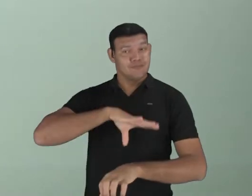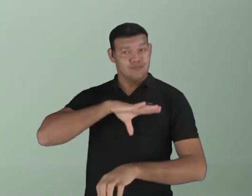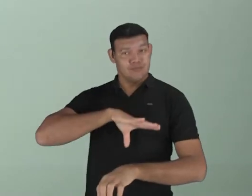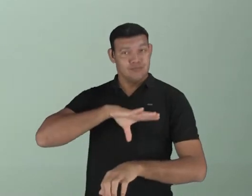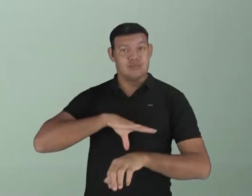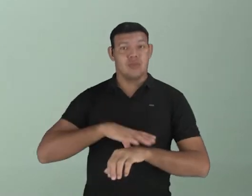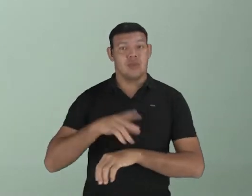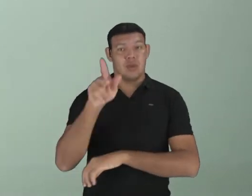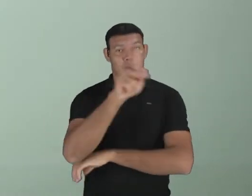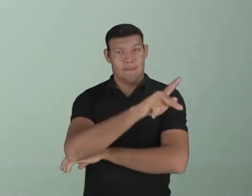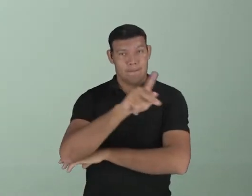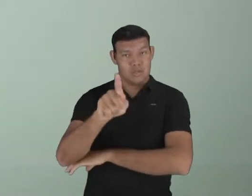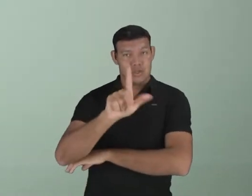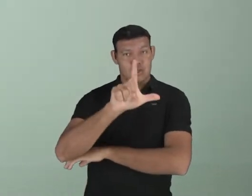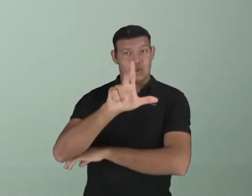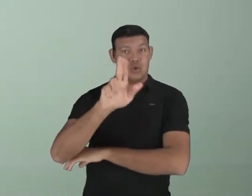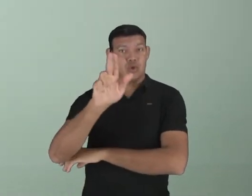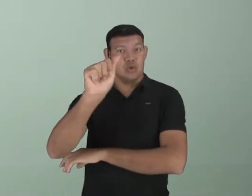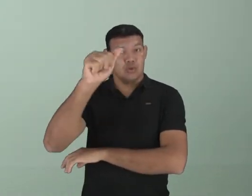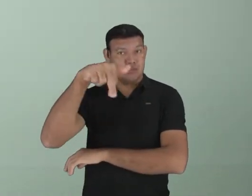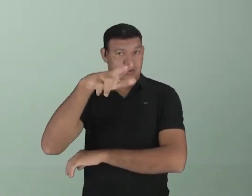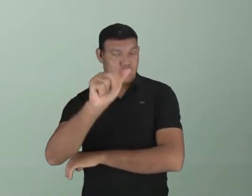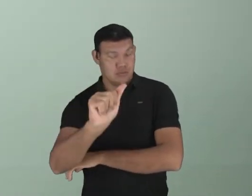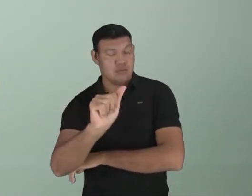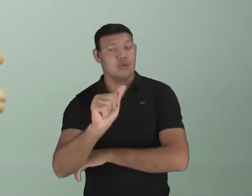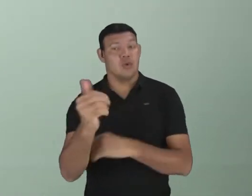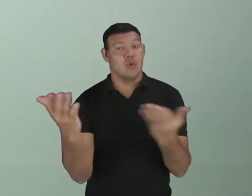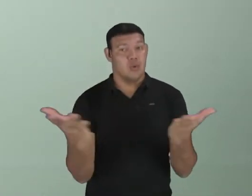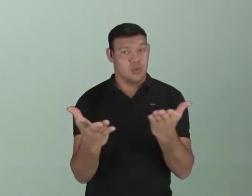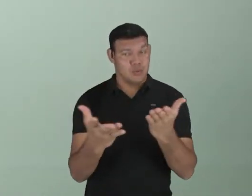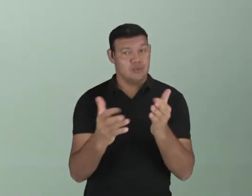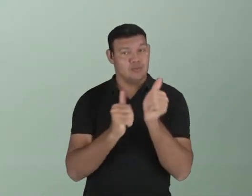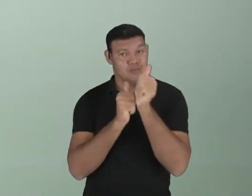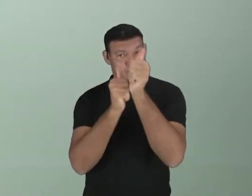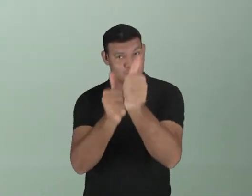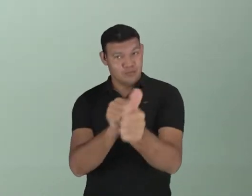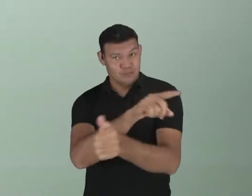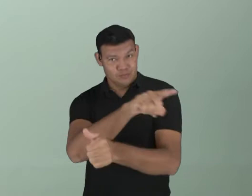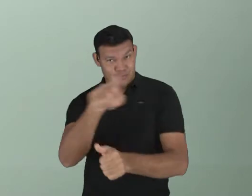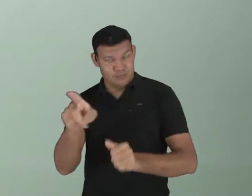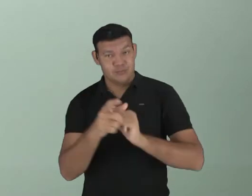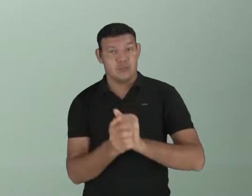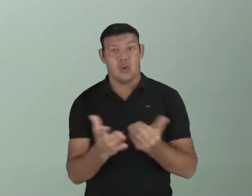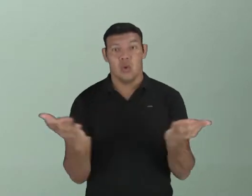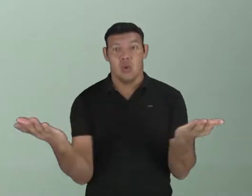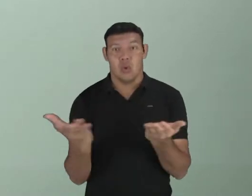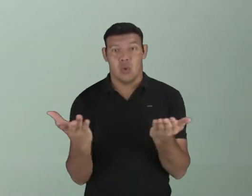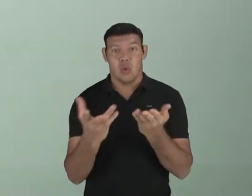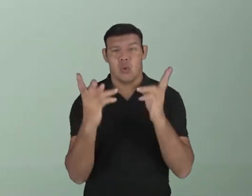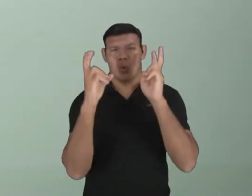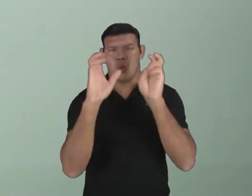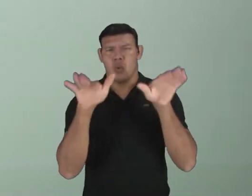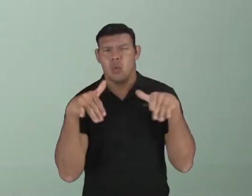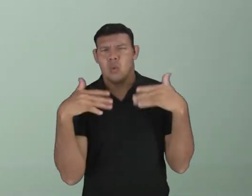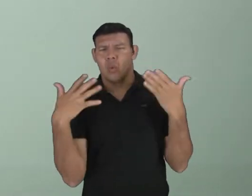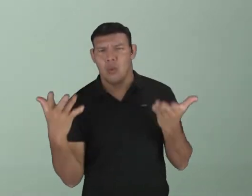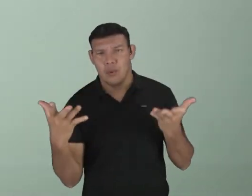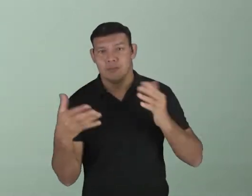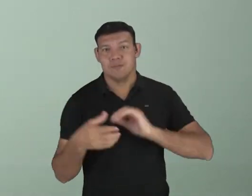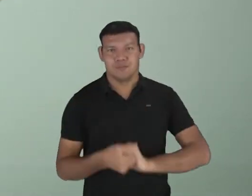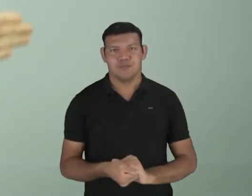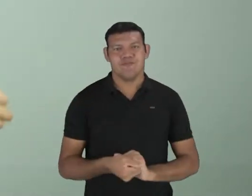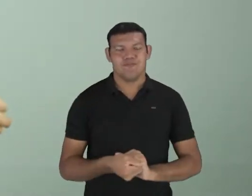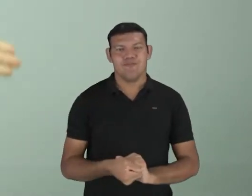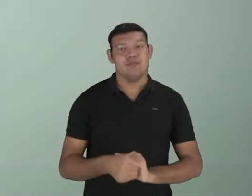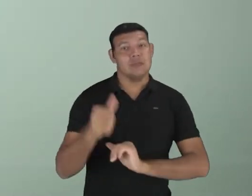Portuguesa. Eu me chamo Luana e estarei com vocês nesta jornada. Bom, na aula de hoje nós iremos falar sobre